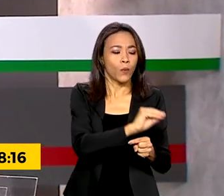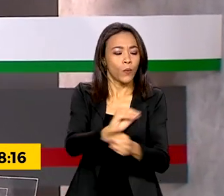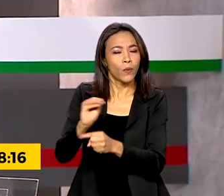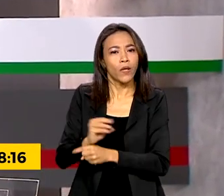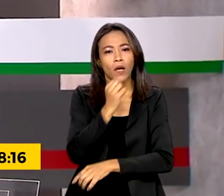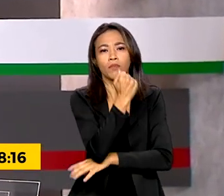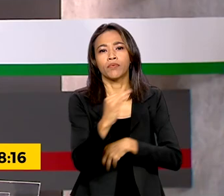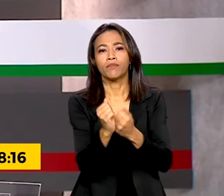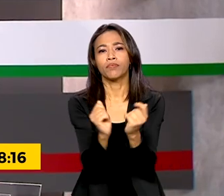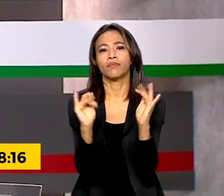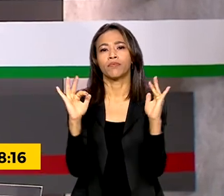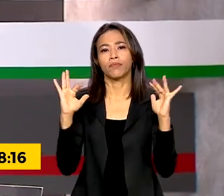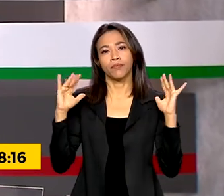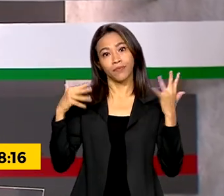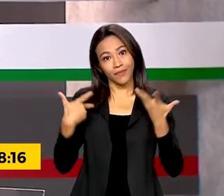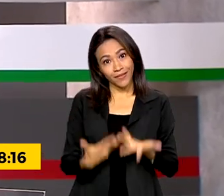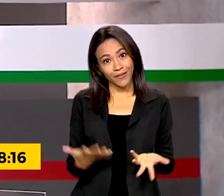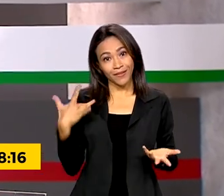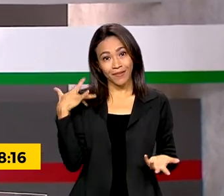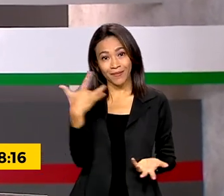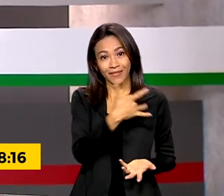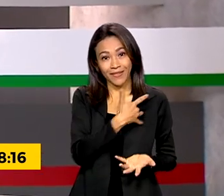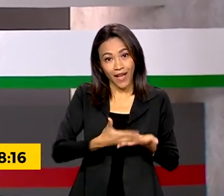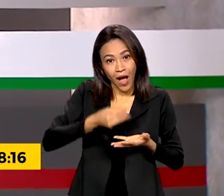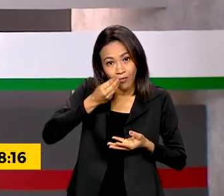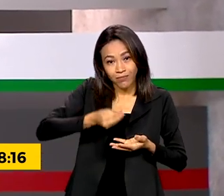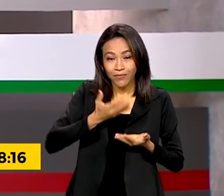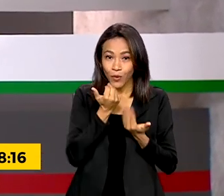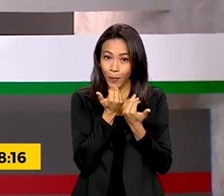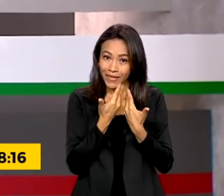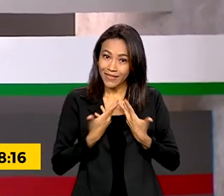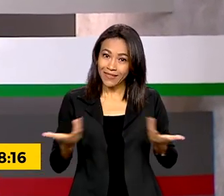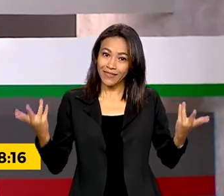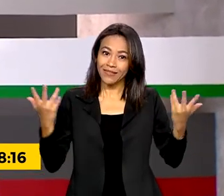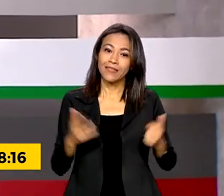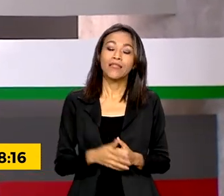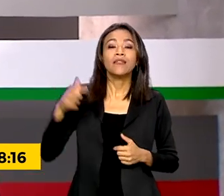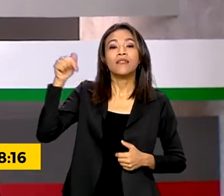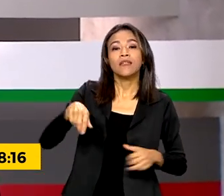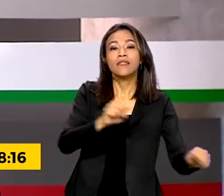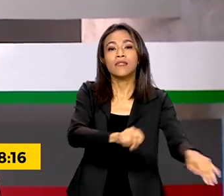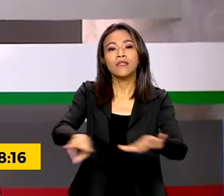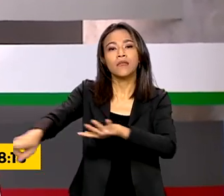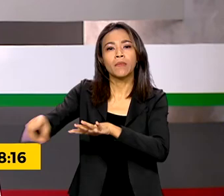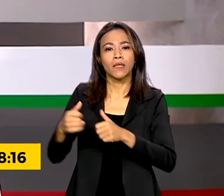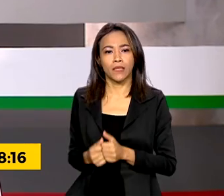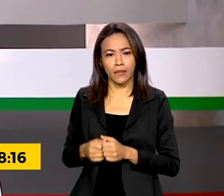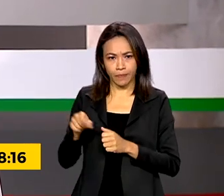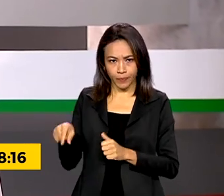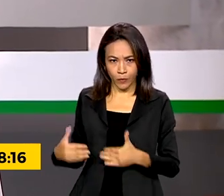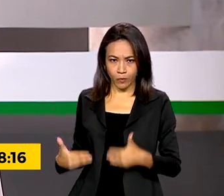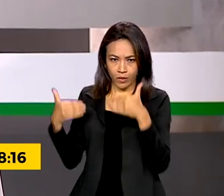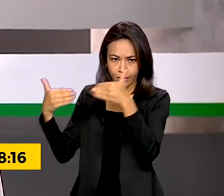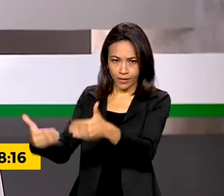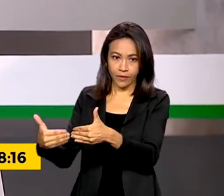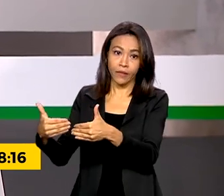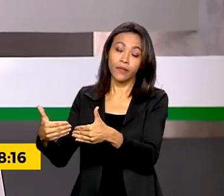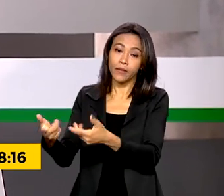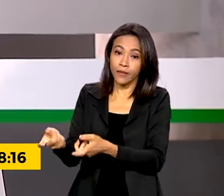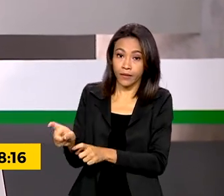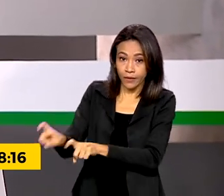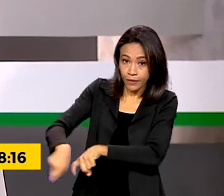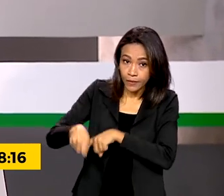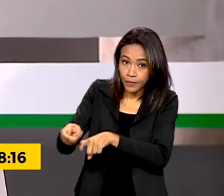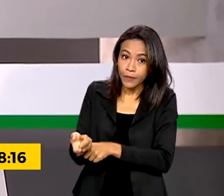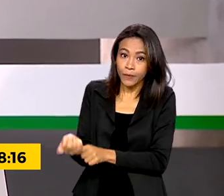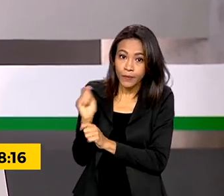são aliados de uma alimentação saudável nesta semana o ministério da agricultura pecuária e Abastecimento promove